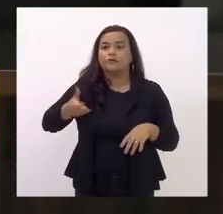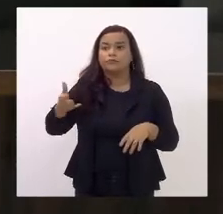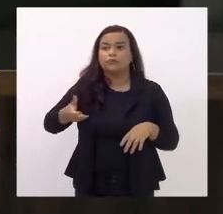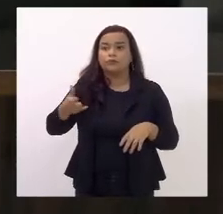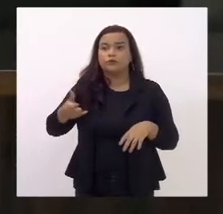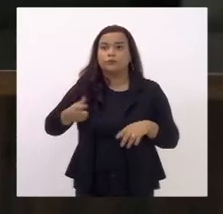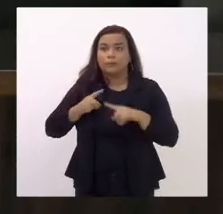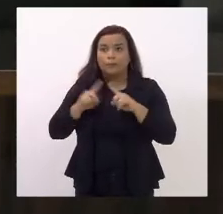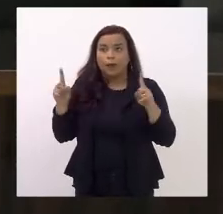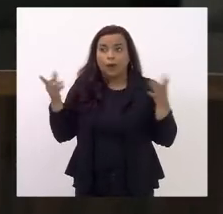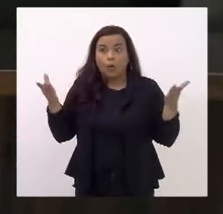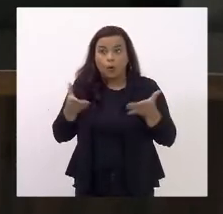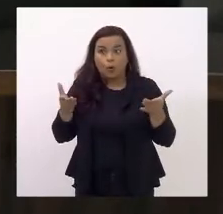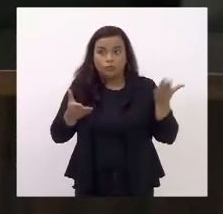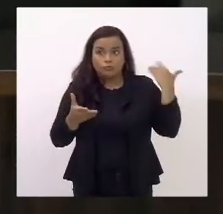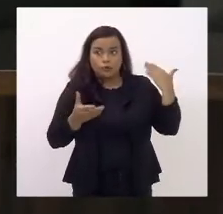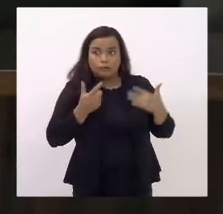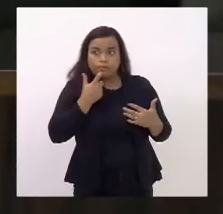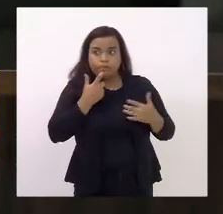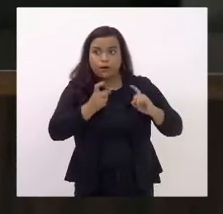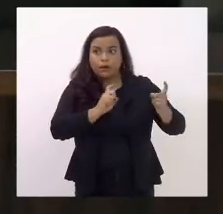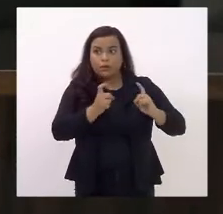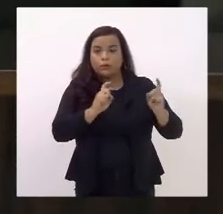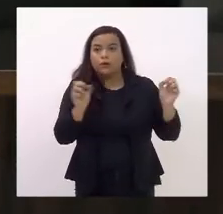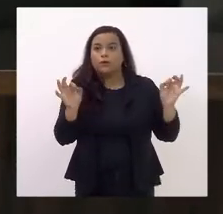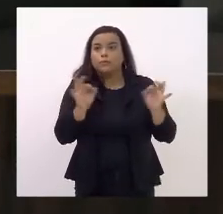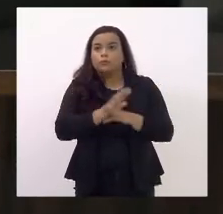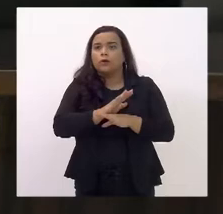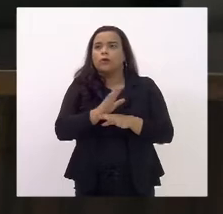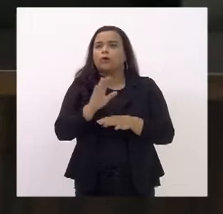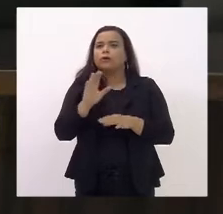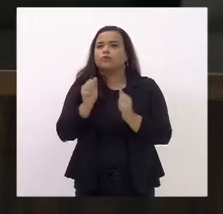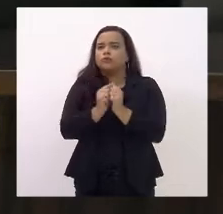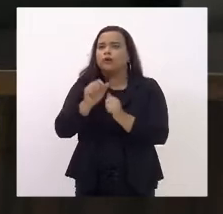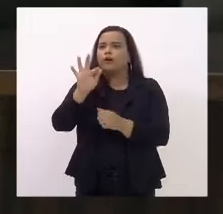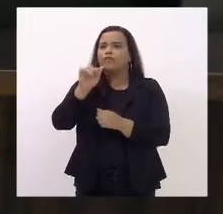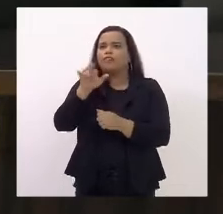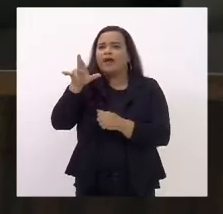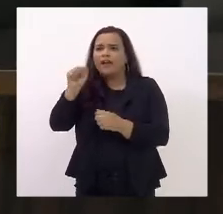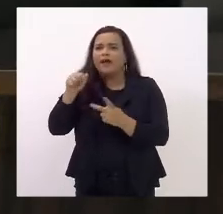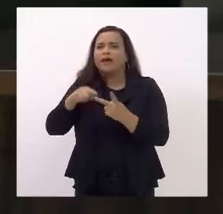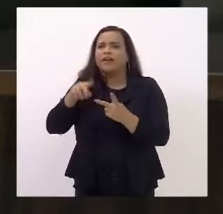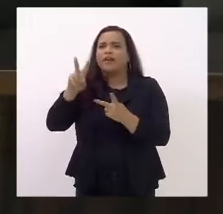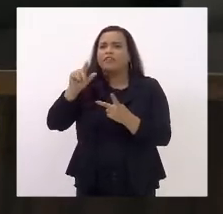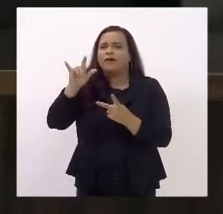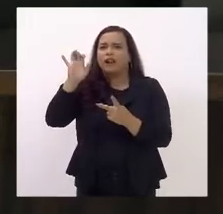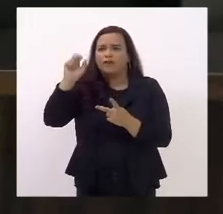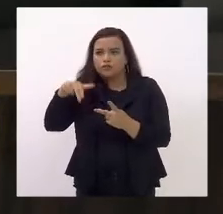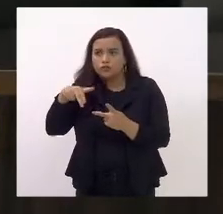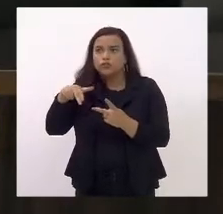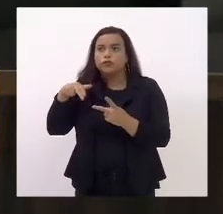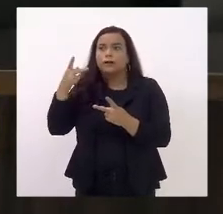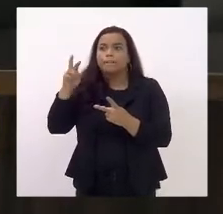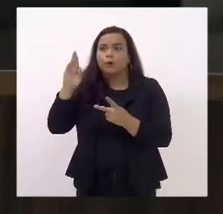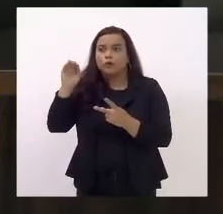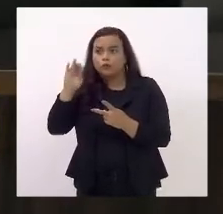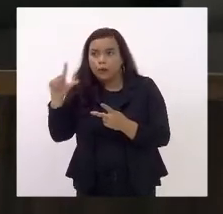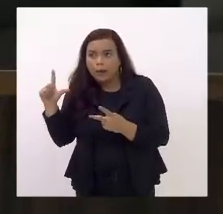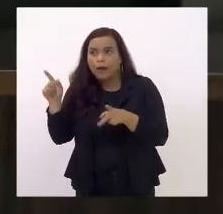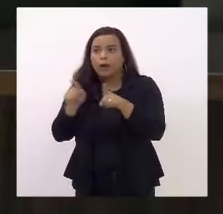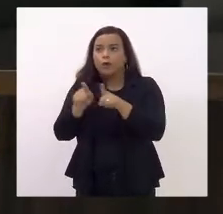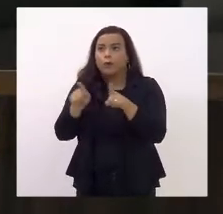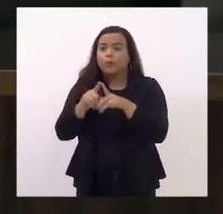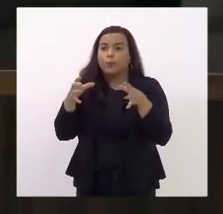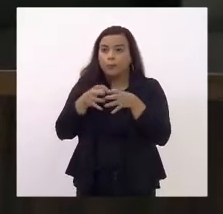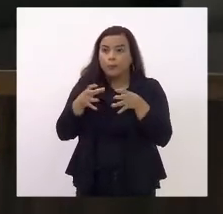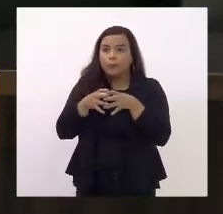hoje eu tive uma reunião há pouco, o Ferreira, Valentim, Portugal e mais um grupo, que falou que tem uma questão